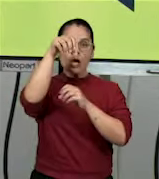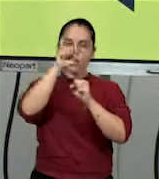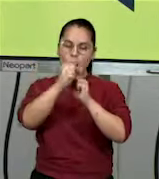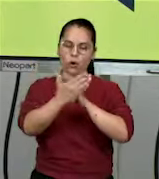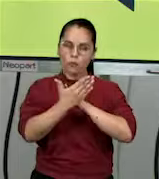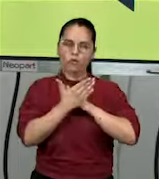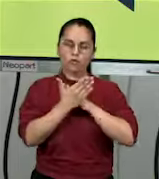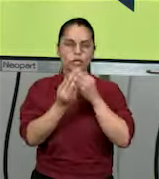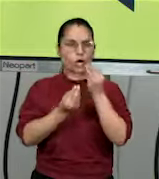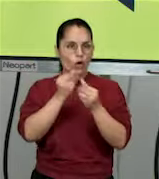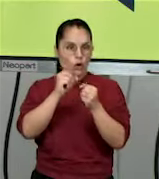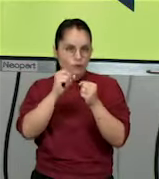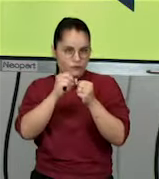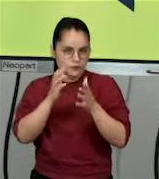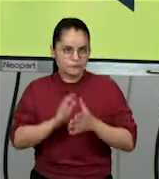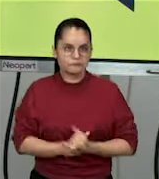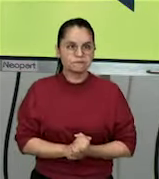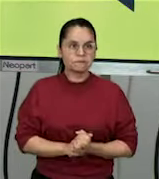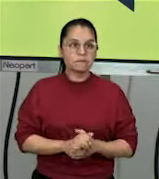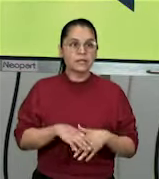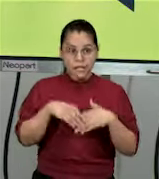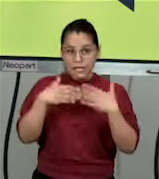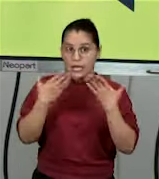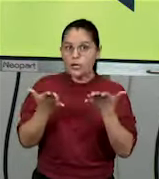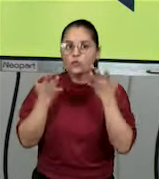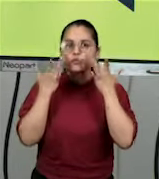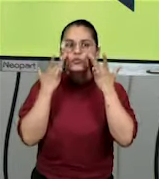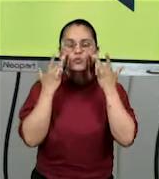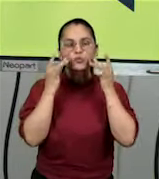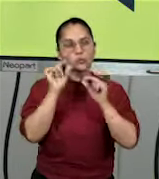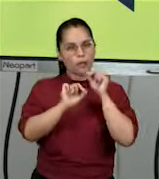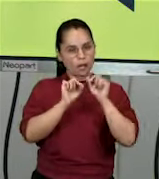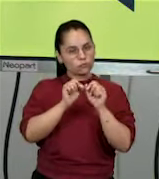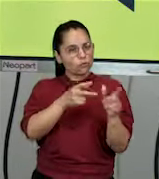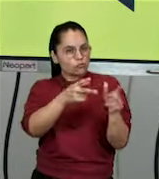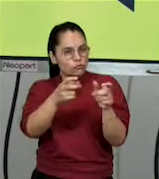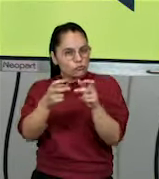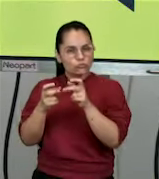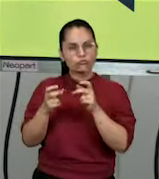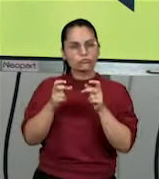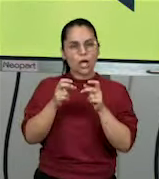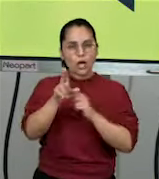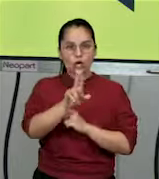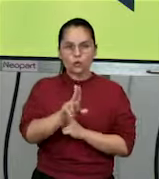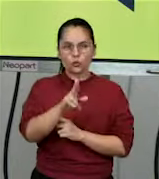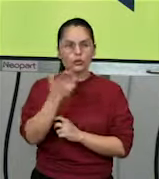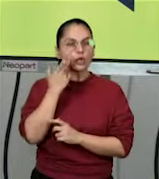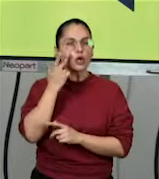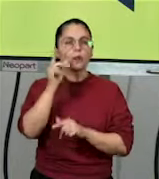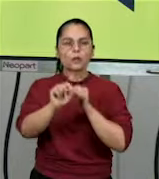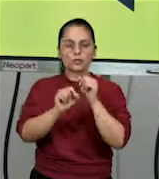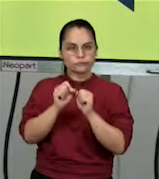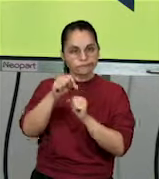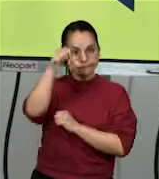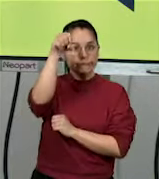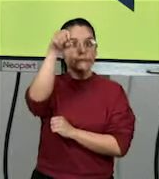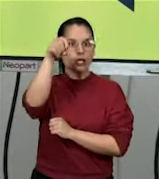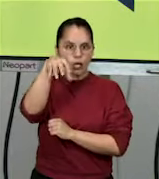ajudar na produção dessas peças. E o teatro, então, a gente pode perceber que ele vai usar, normalmente, uma